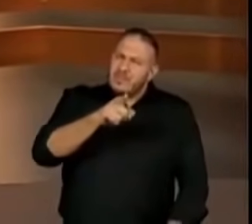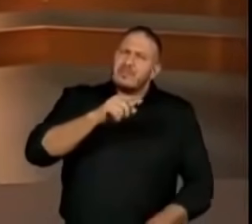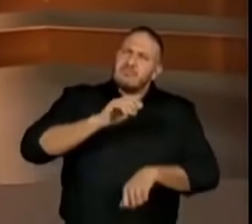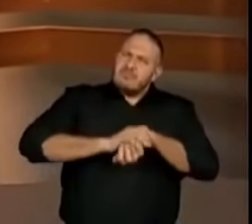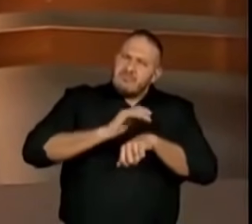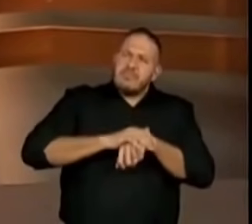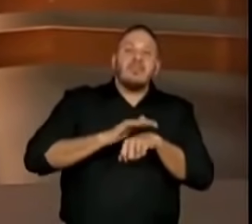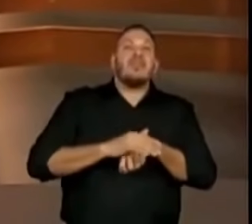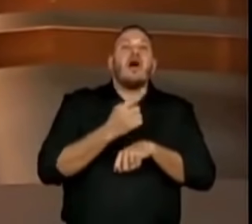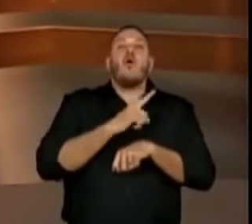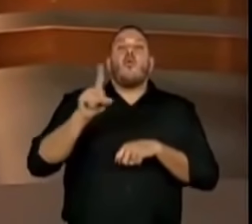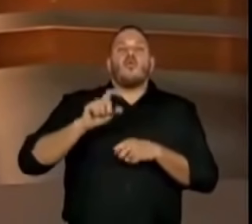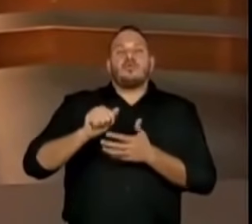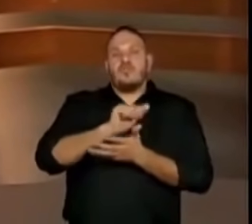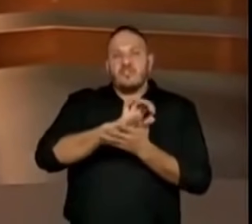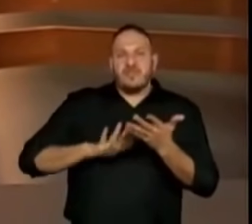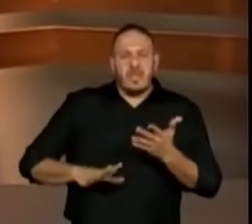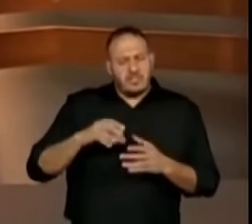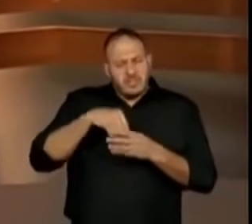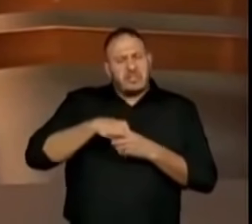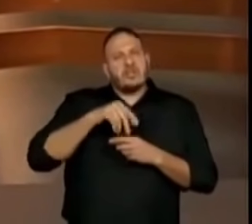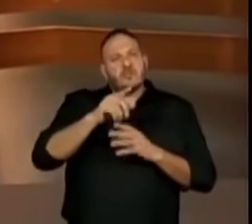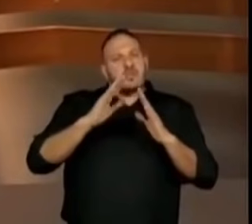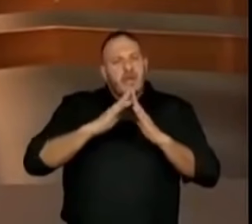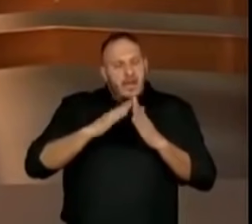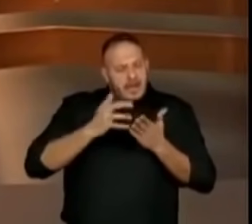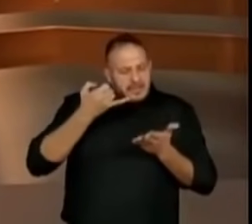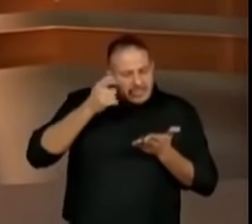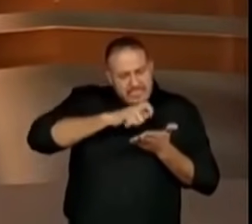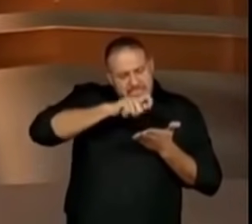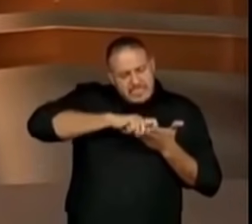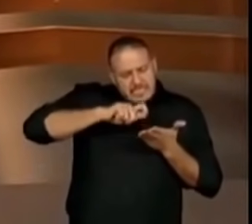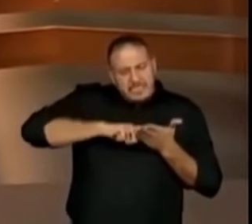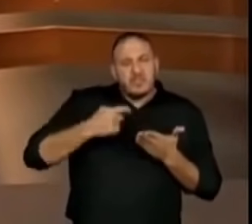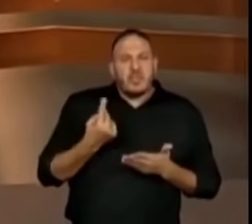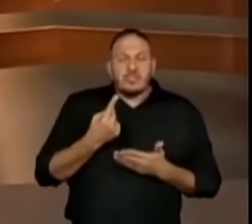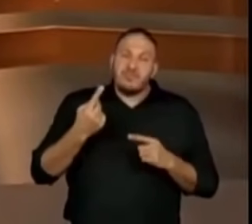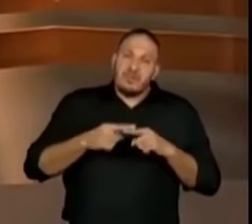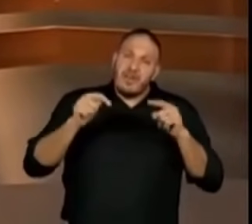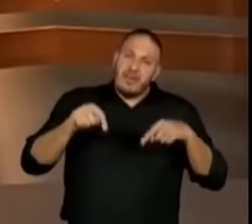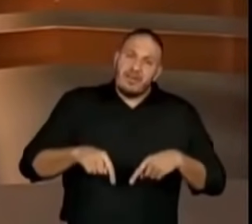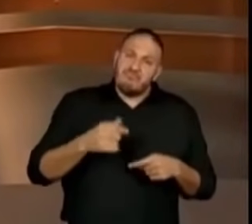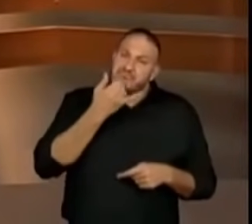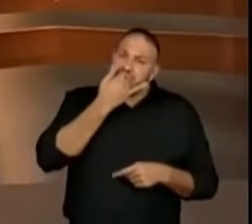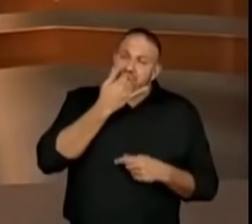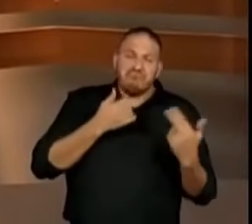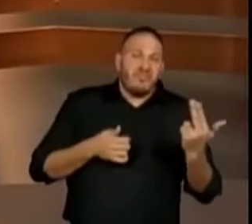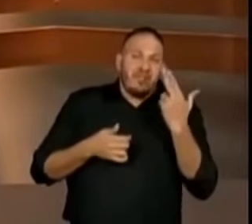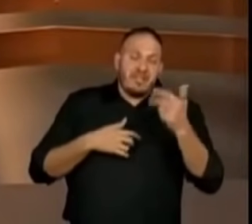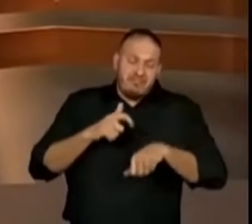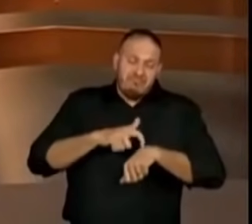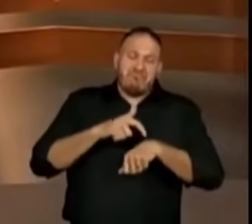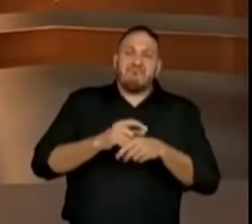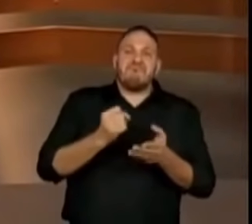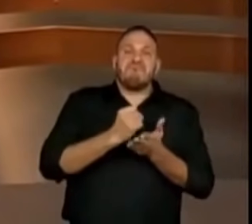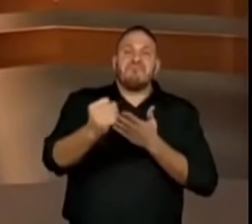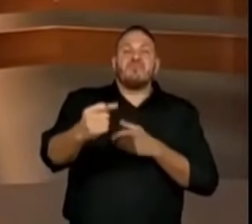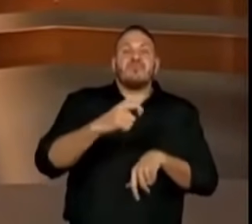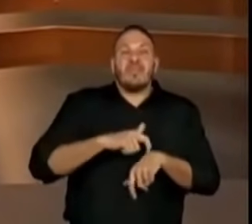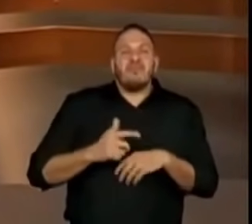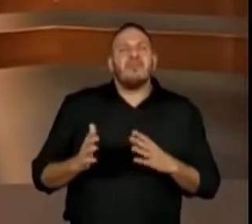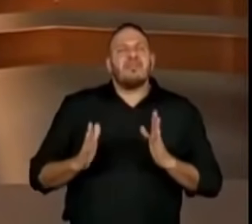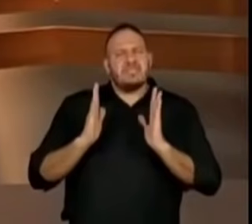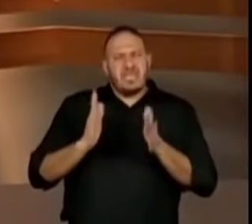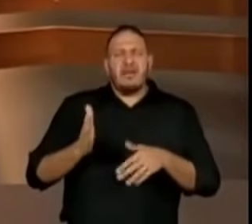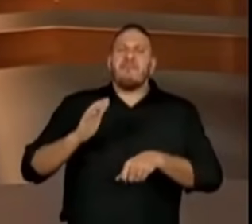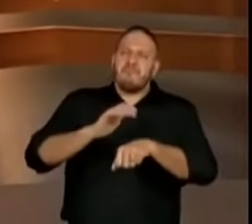realizem essa última atividade em casa. Tá, ok? Sozinhos, porque aqui a gente não vai conseguir fazer por conta do tempo. E aí você